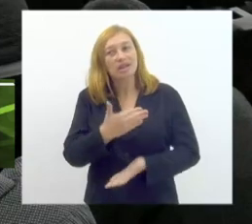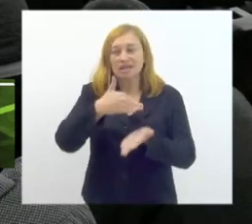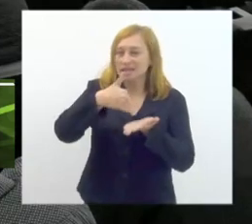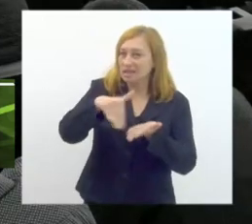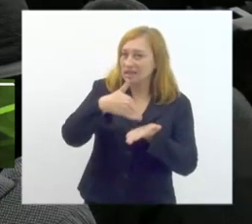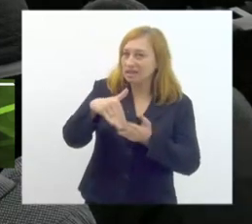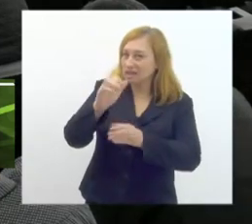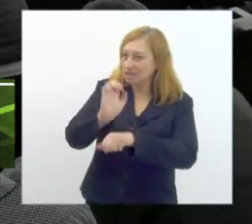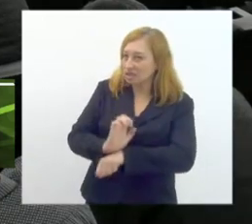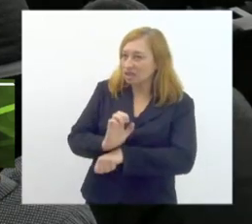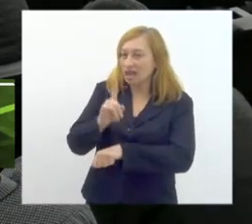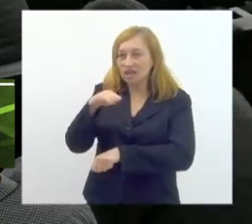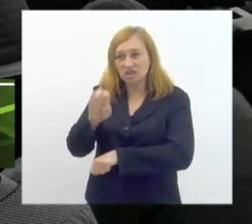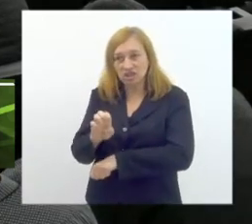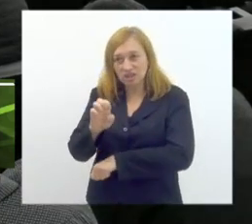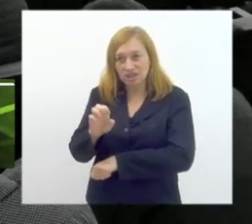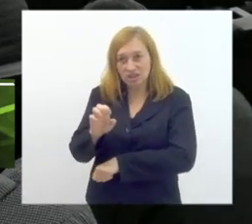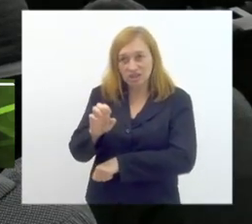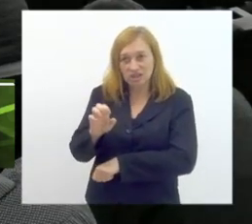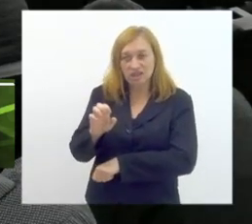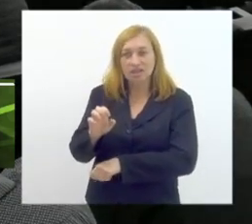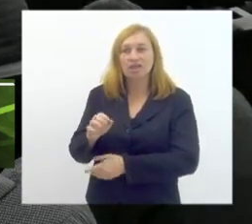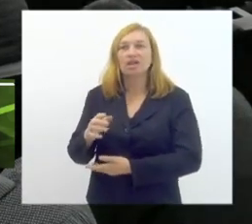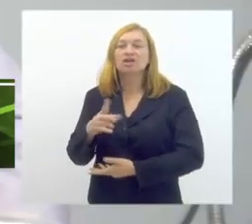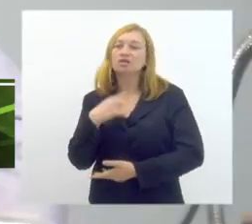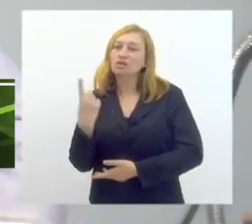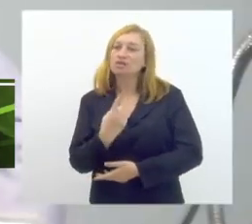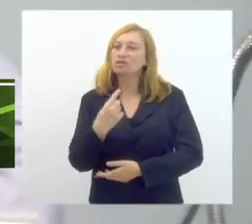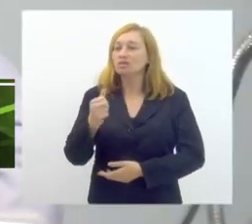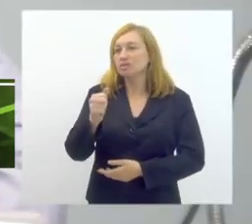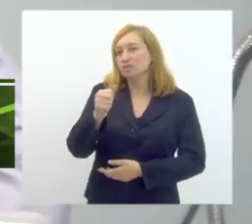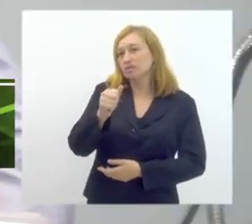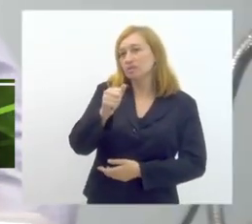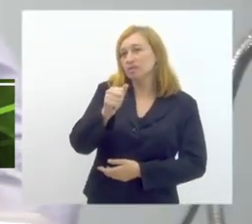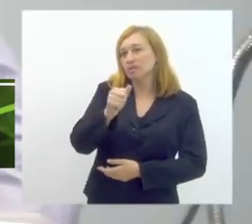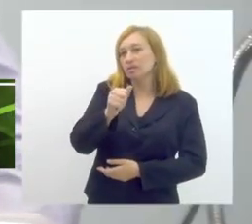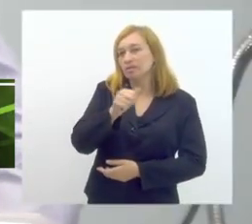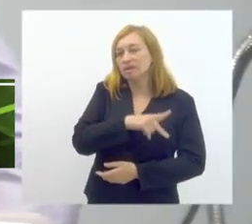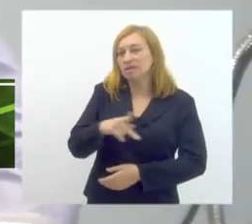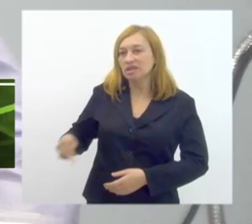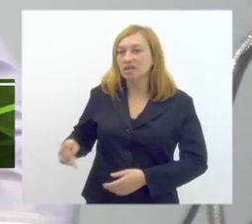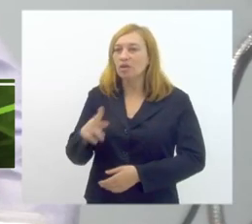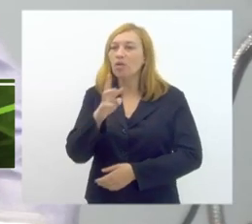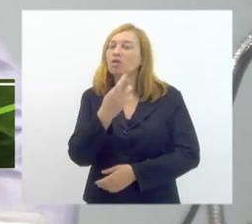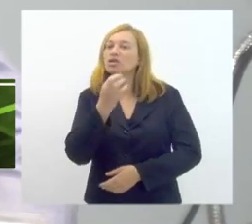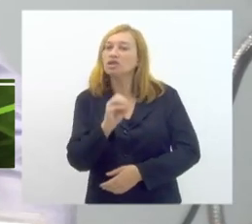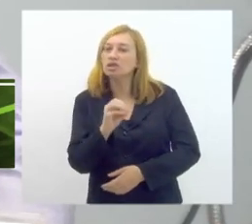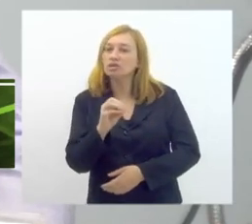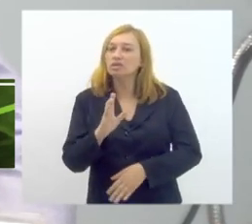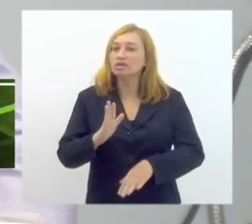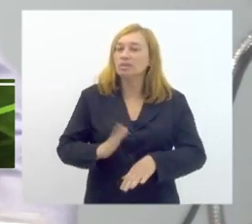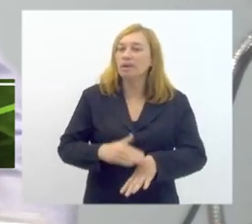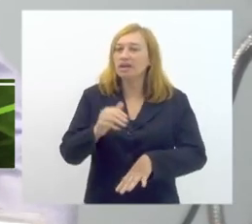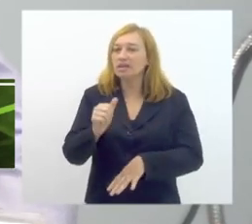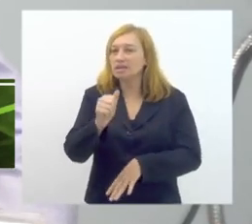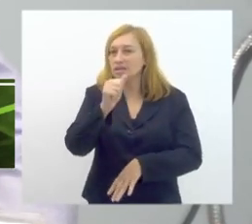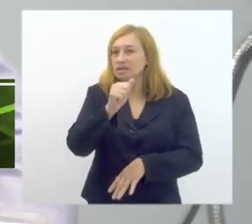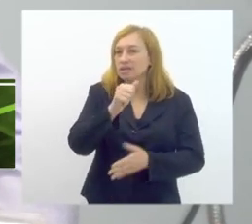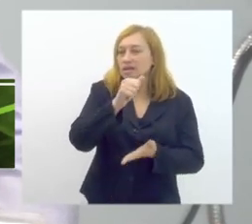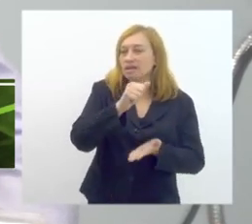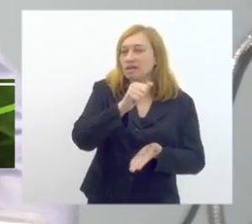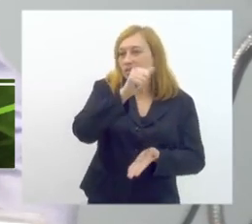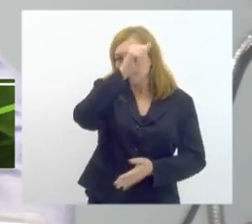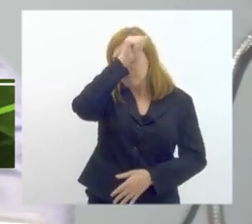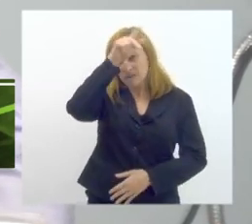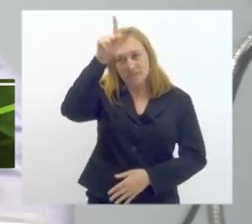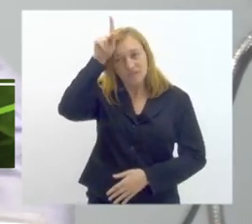de Estado, Alexandre Kiep, nosso presidente do COSEMES, Rodrigo Oliveira, demais prefeitos, secretários